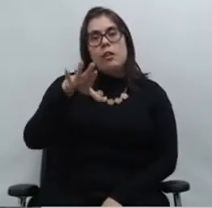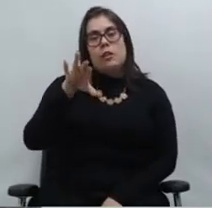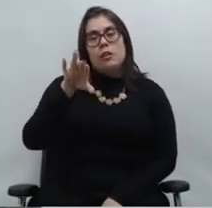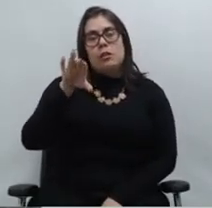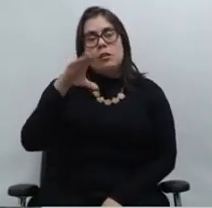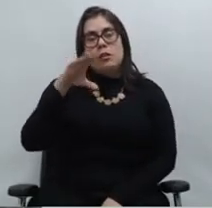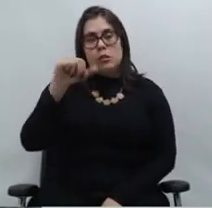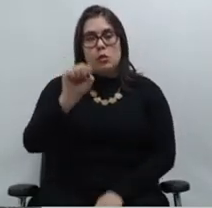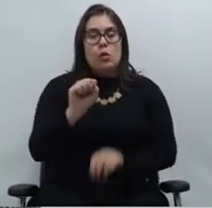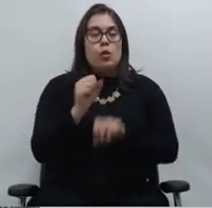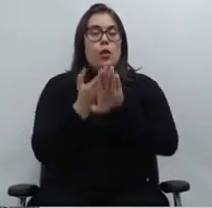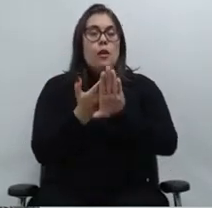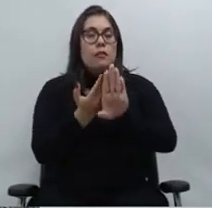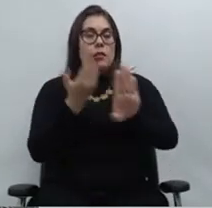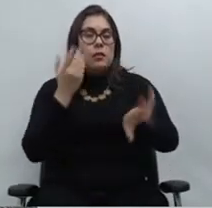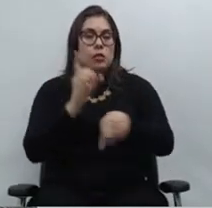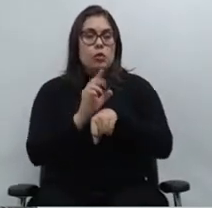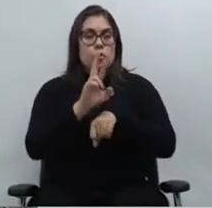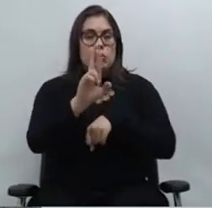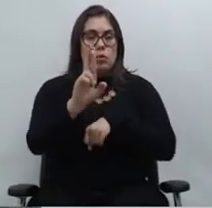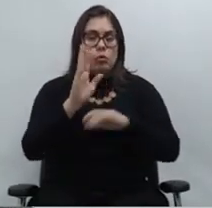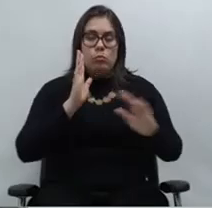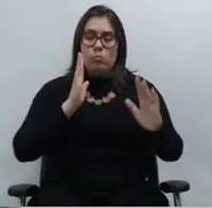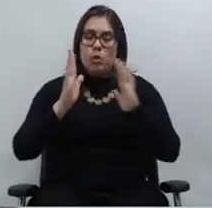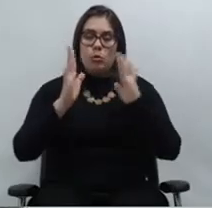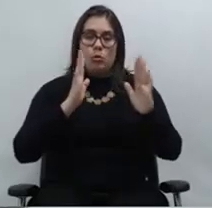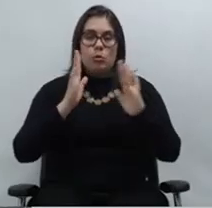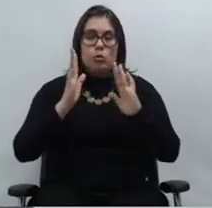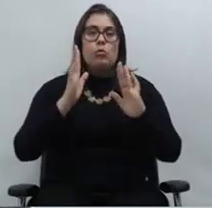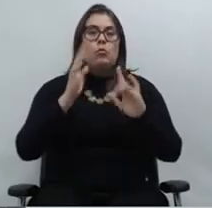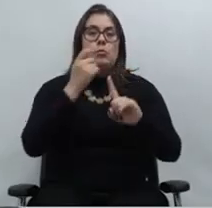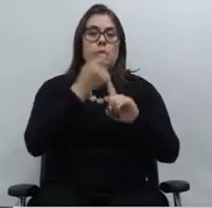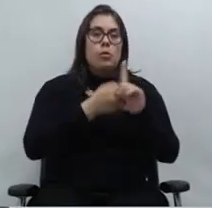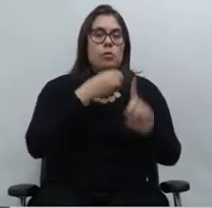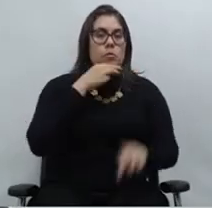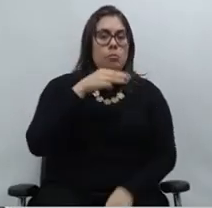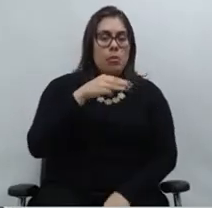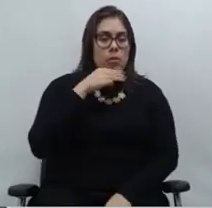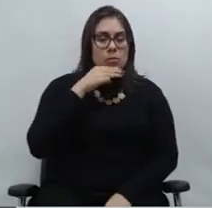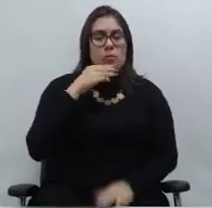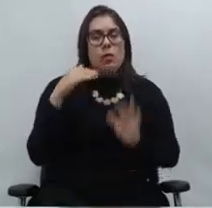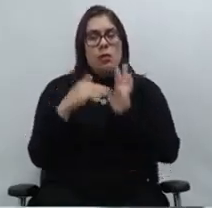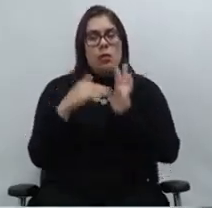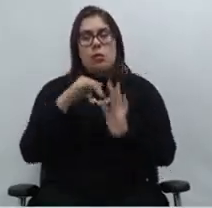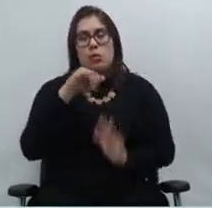de curso de pós-graduação, doutorado, no período de março a junho de 2024. Excelentíssimo conselheiro, com a palavra.